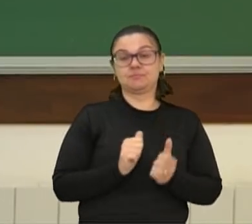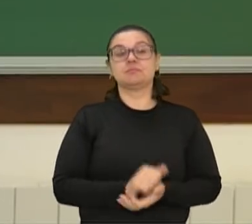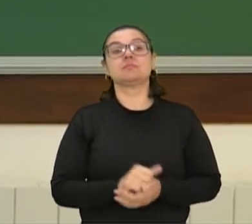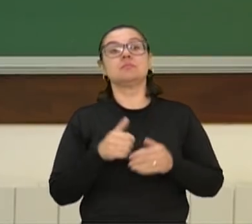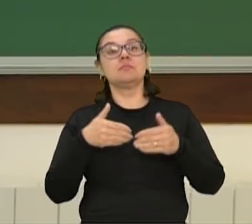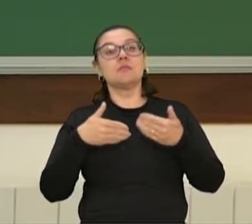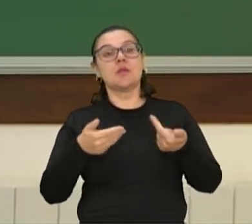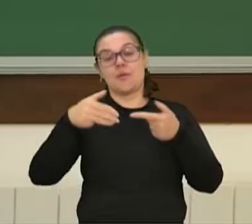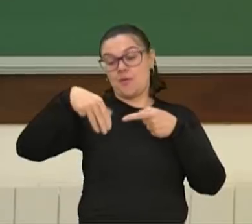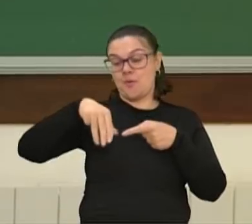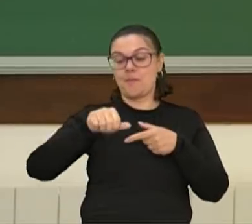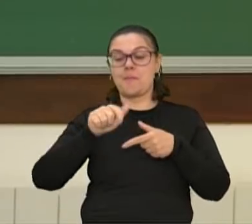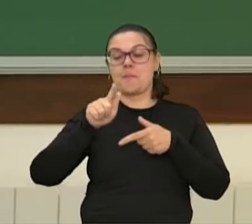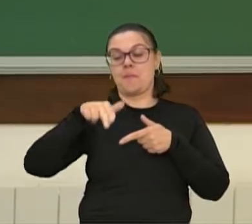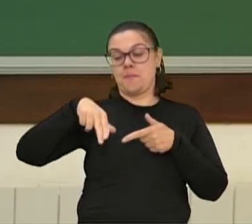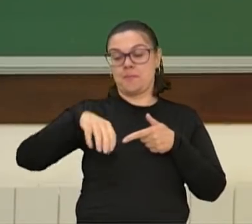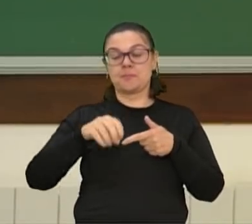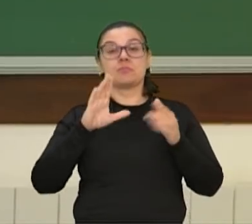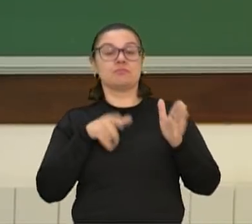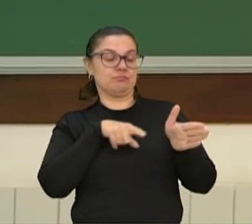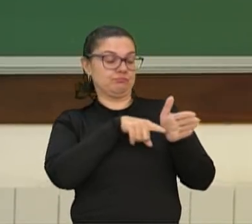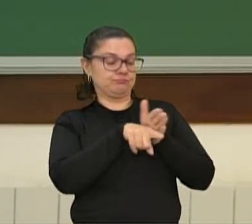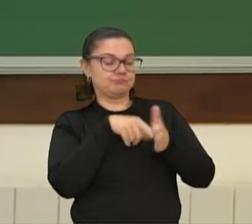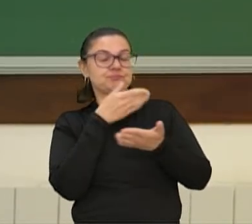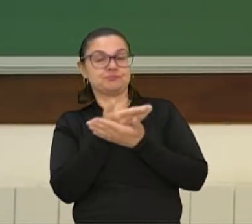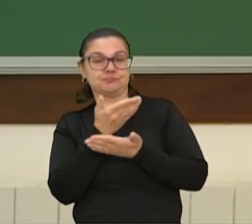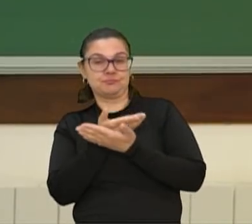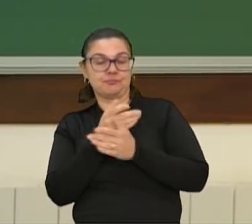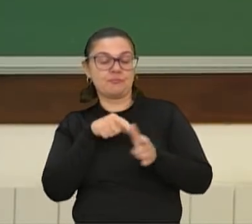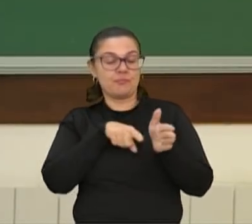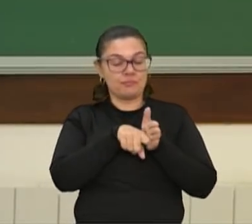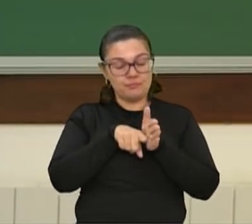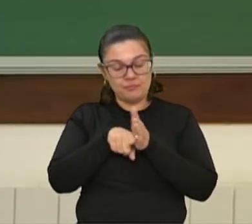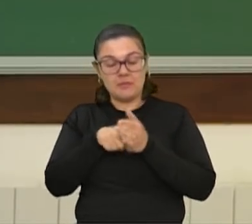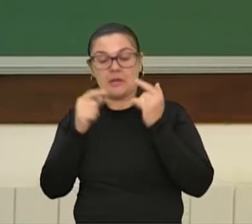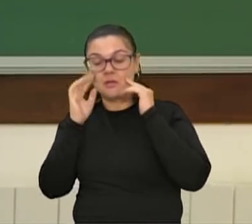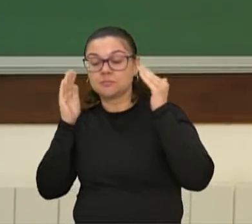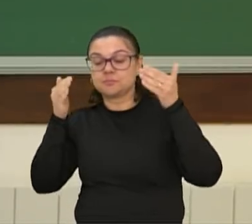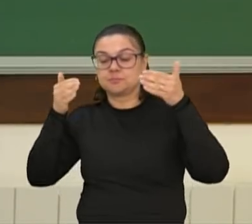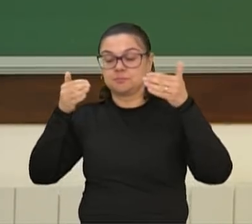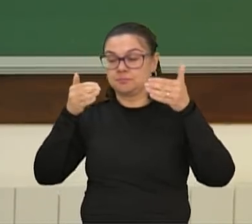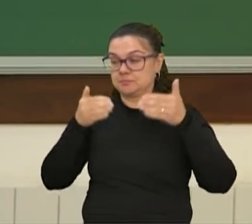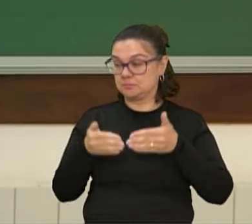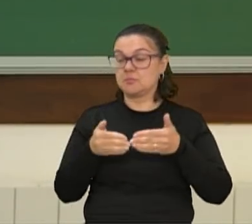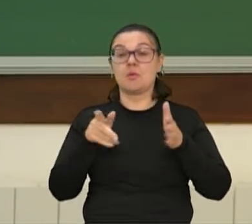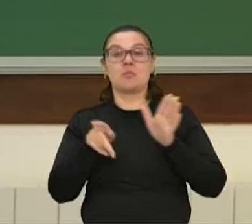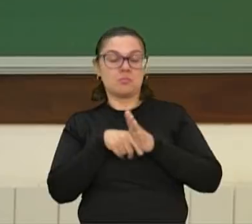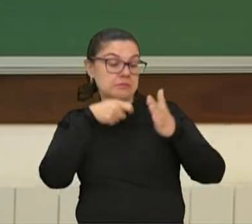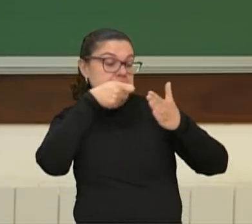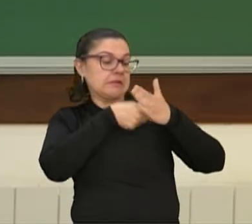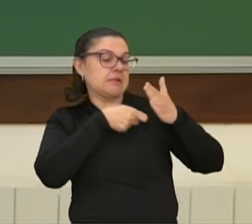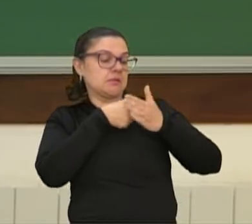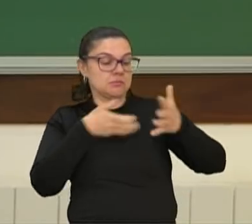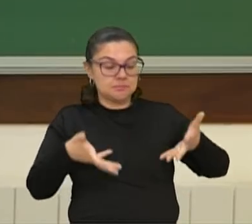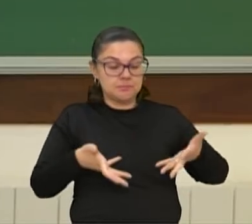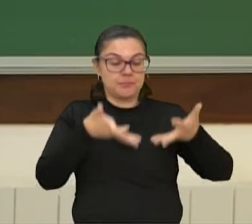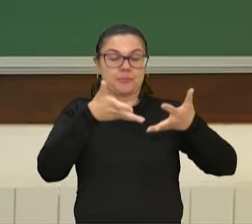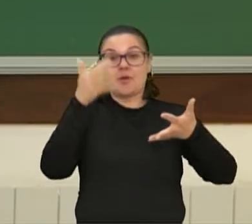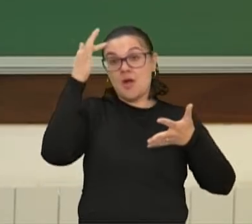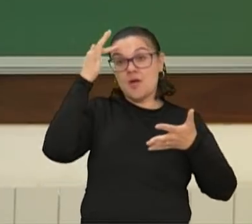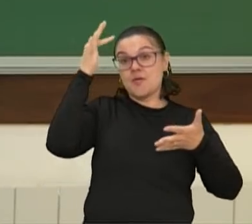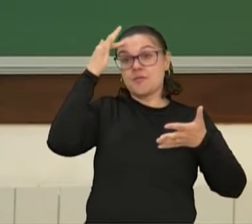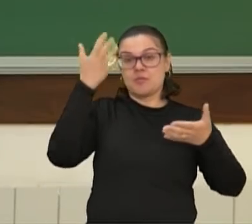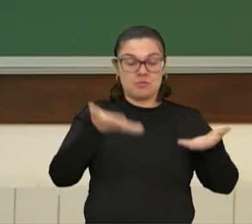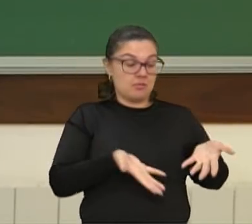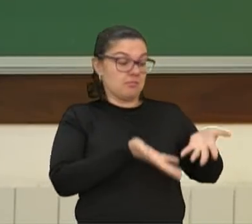esse Alberto Magno, tendo estudado Aristóteles, ele passa a defender e desenvolver toda uma